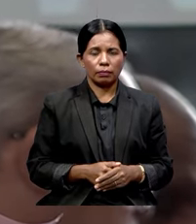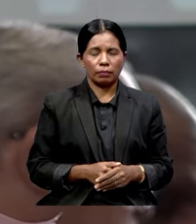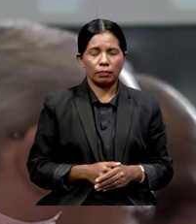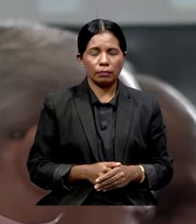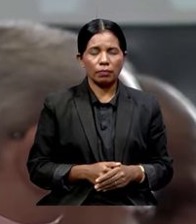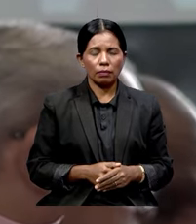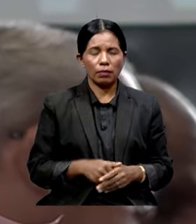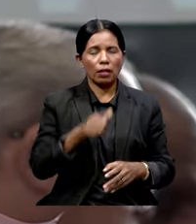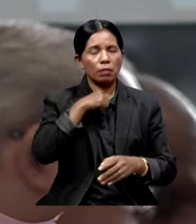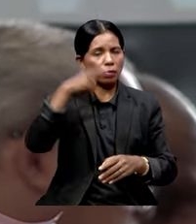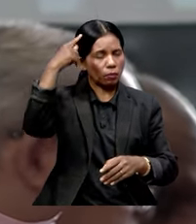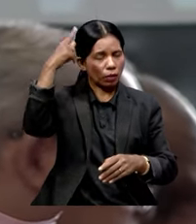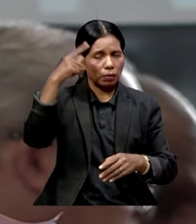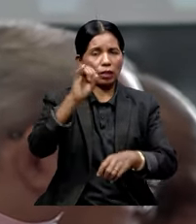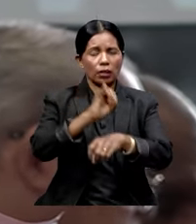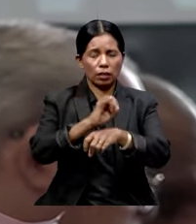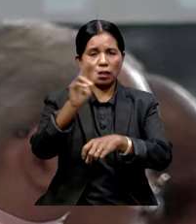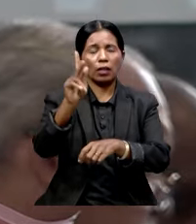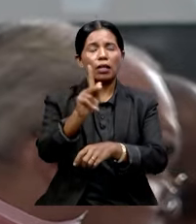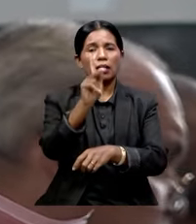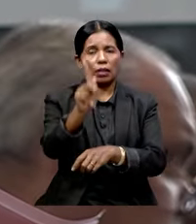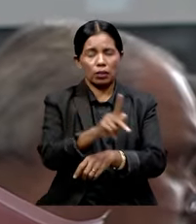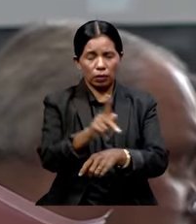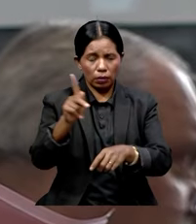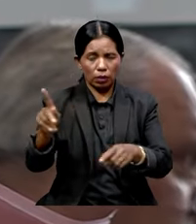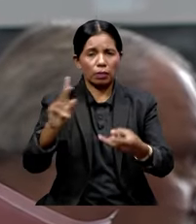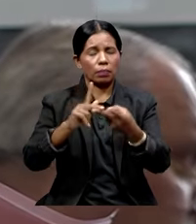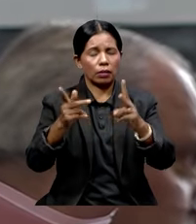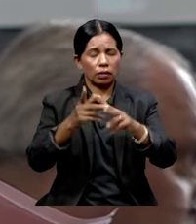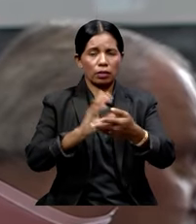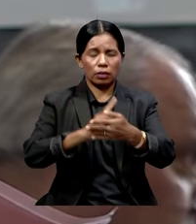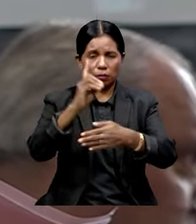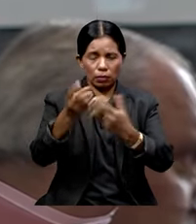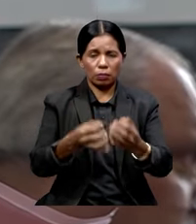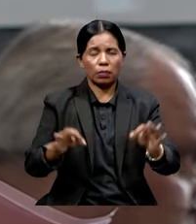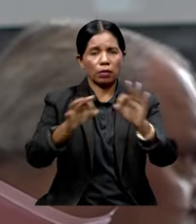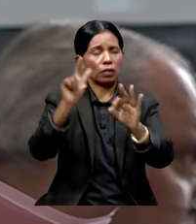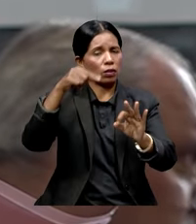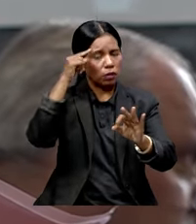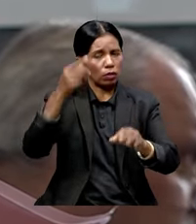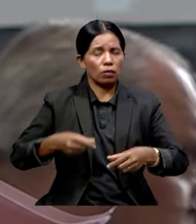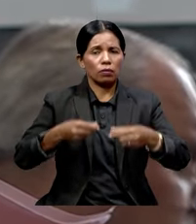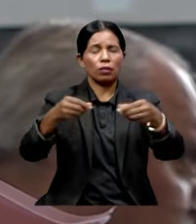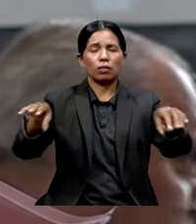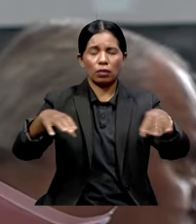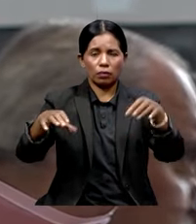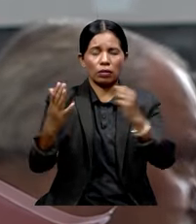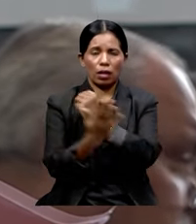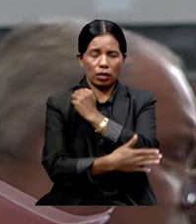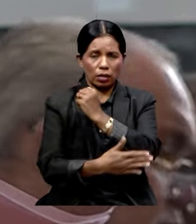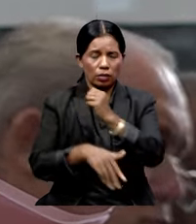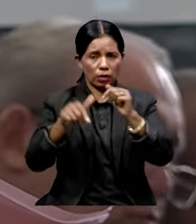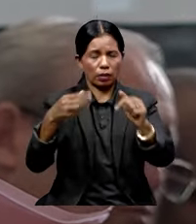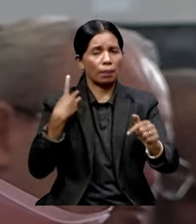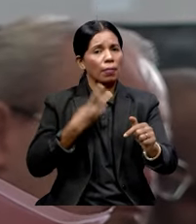Sua Santidade, Igreja Católica, sai parceiro de desenvolvimento importante governo nian, no fo prestação serviço e a nação. A